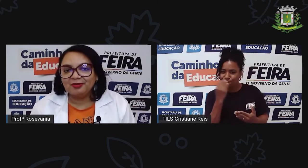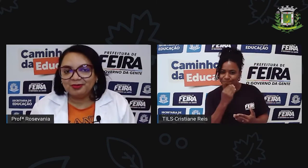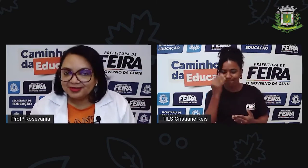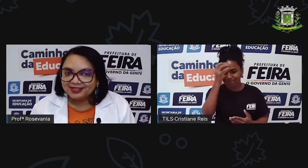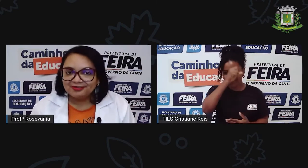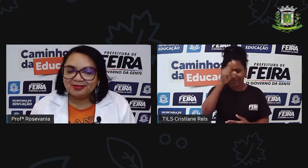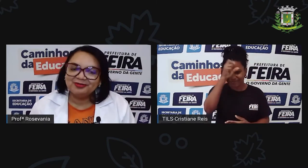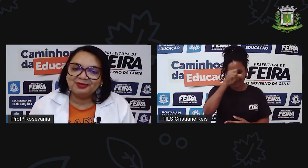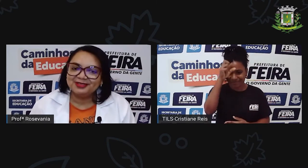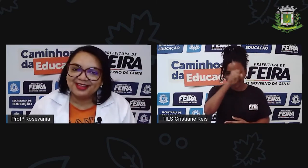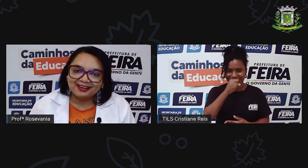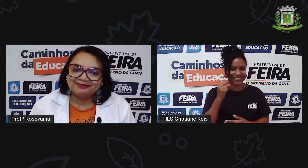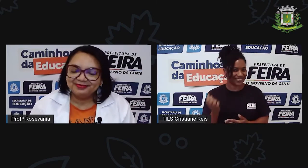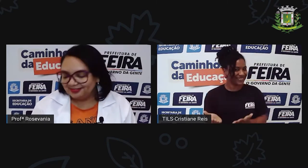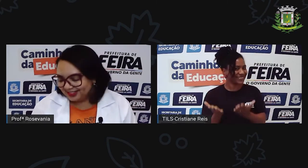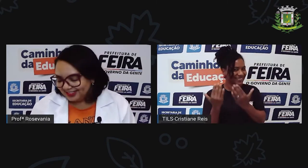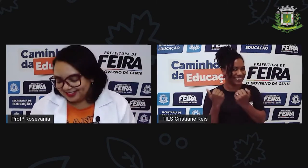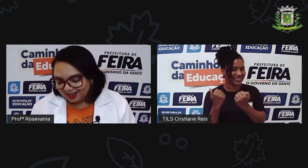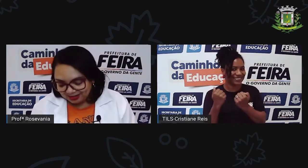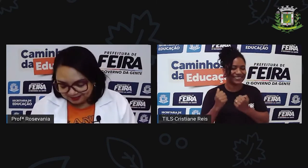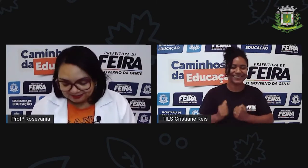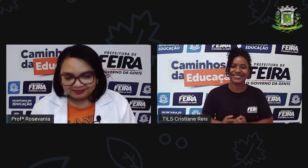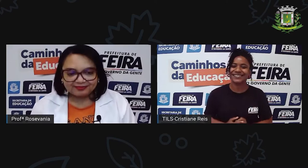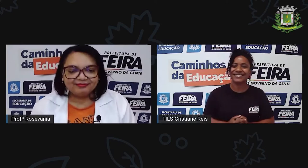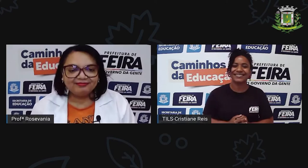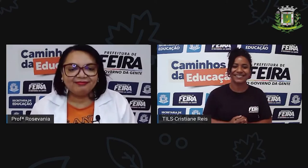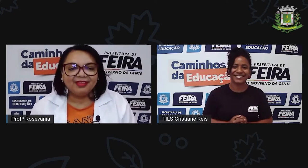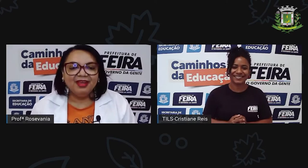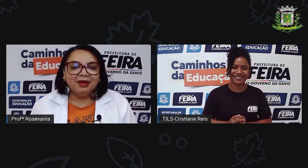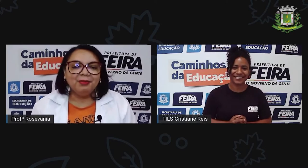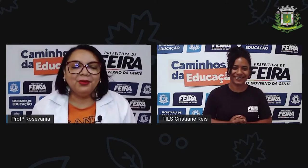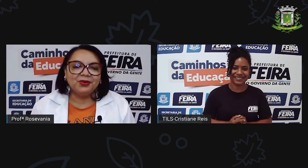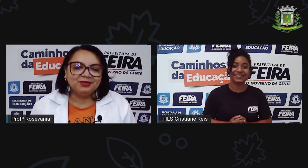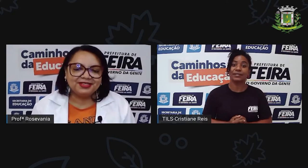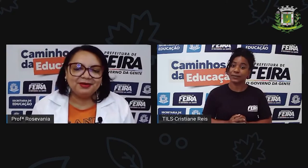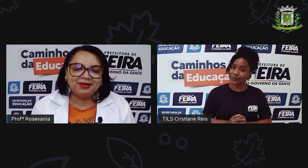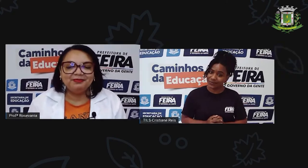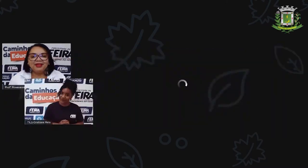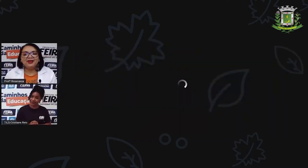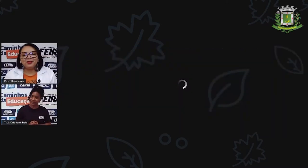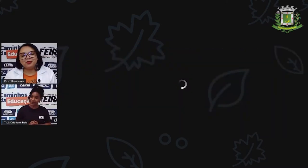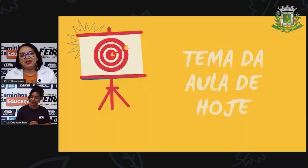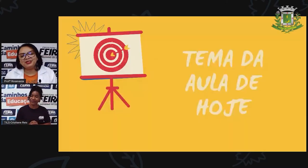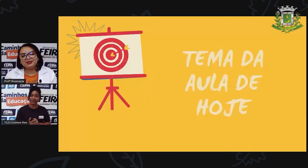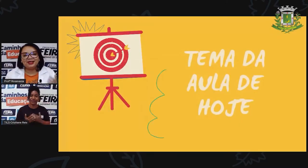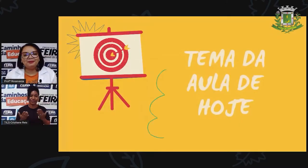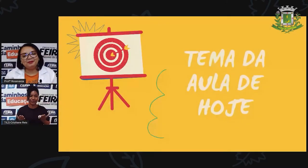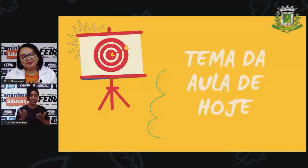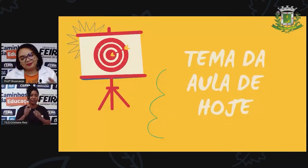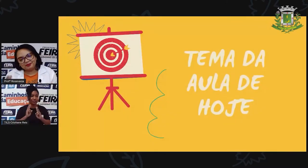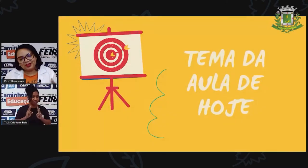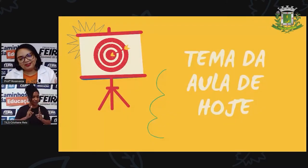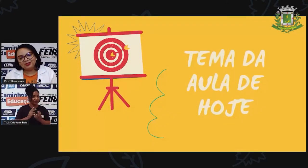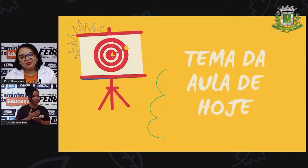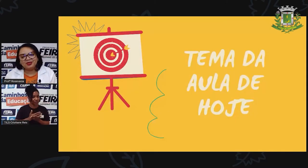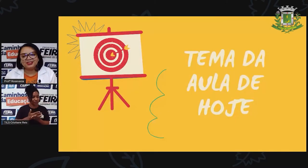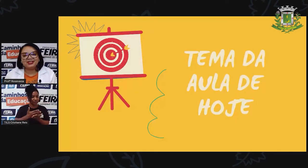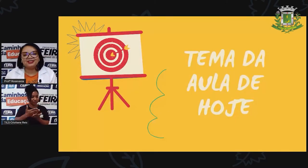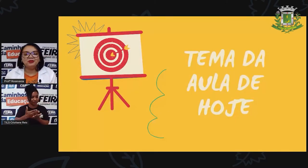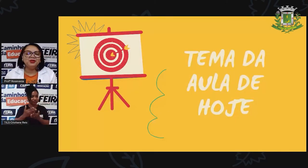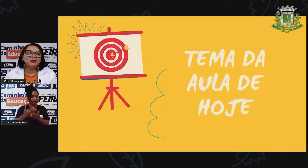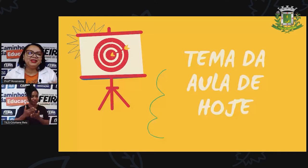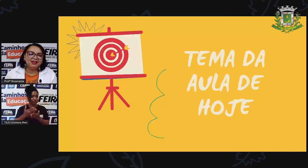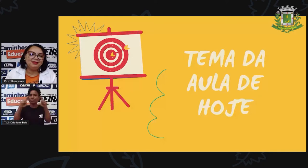melhor forma possível. Vamos lá fazer essa aula? Bom, como sempre, eu começo, né, falando com